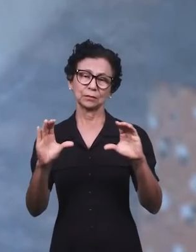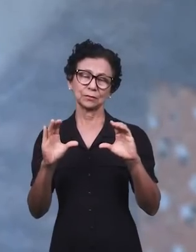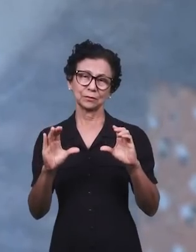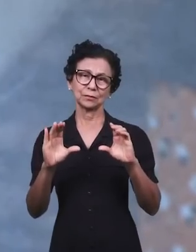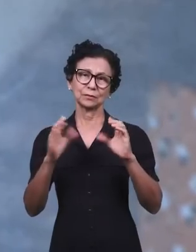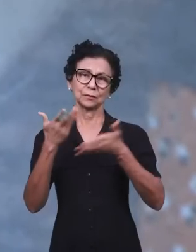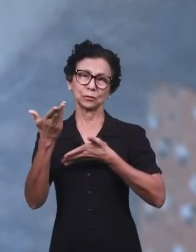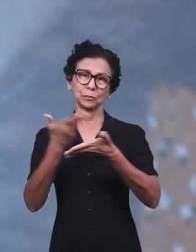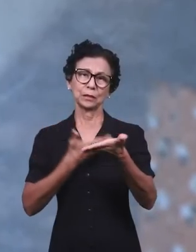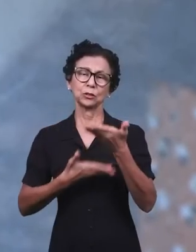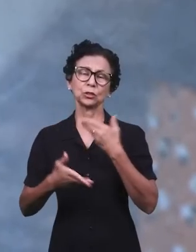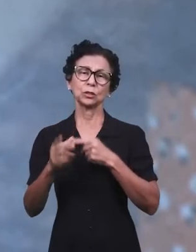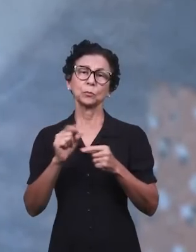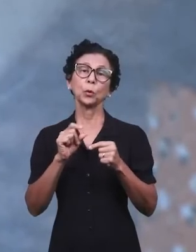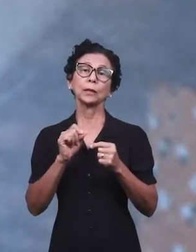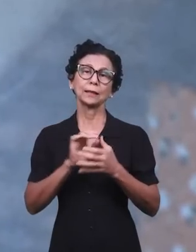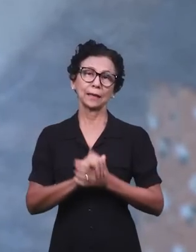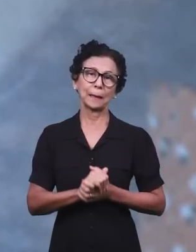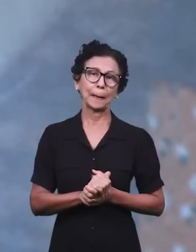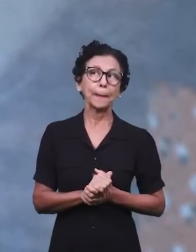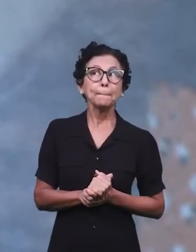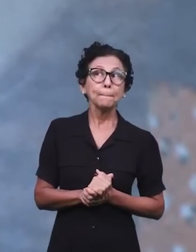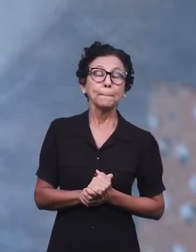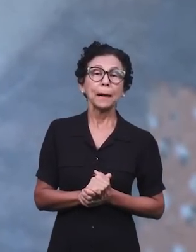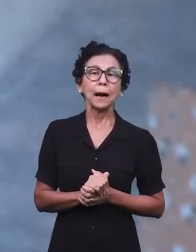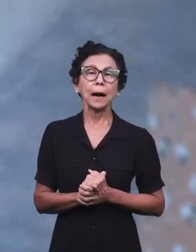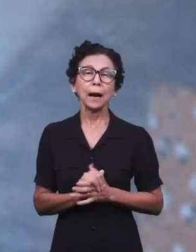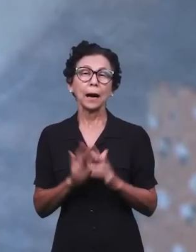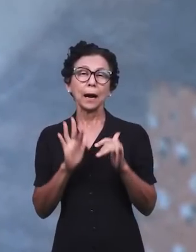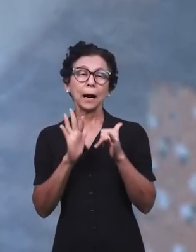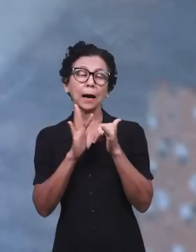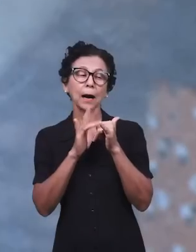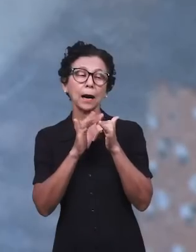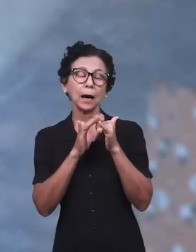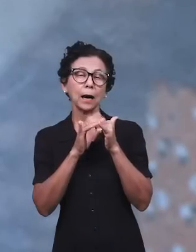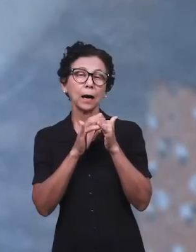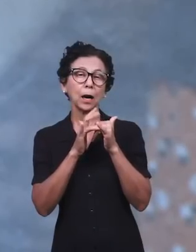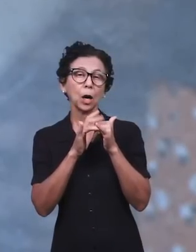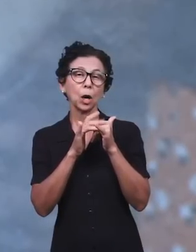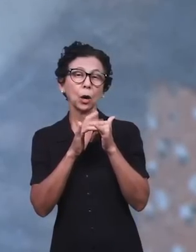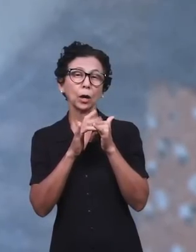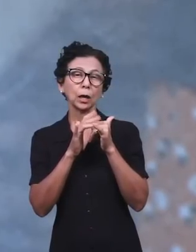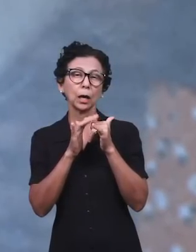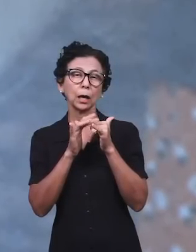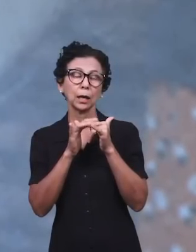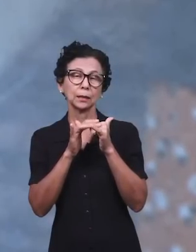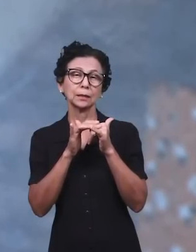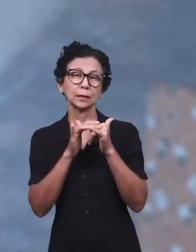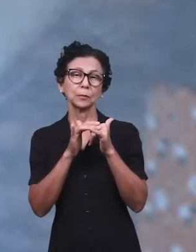esse conteúdo seja visto pelo algoritmo como um conteúdo relevante